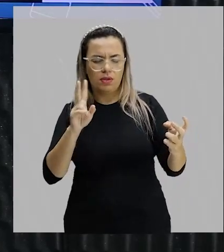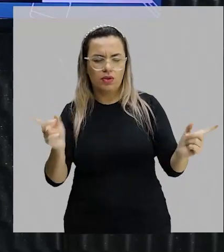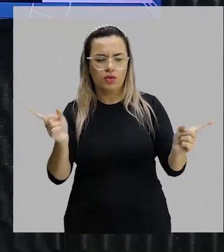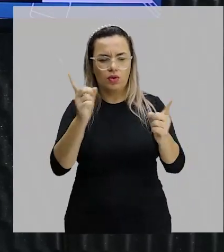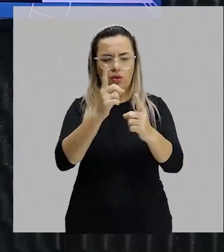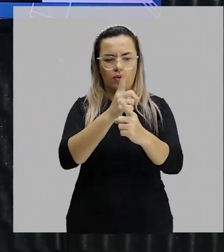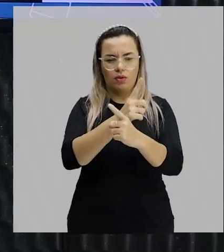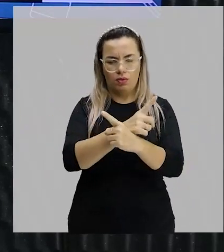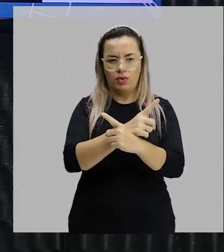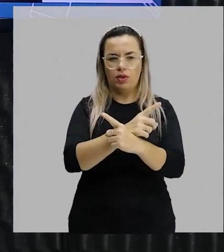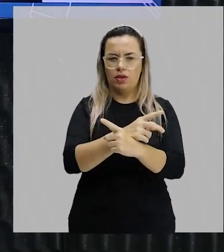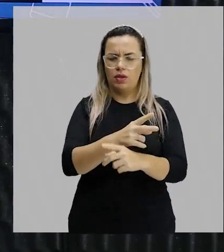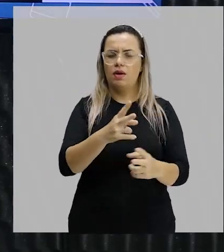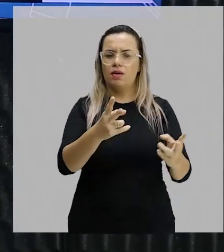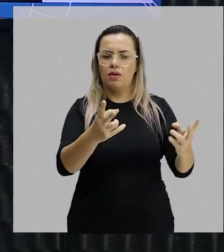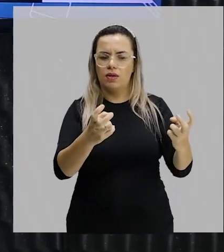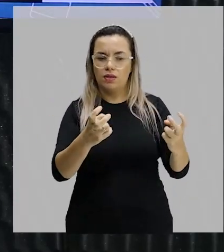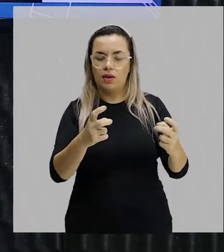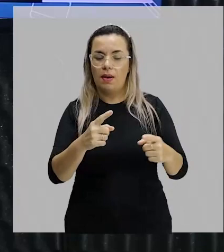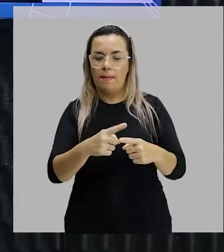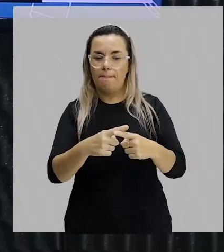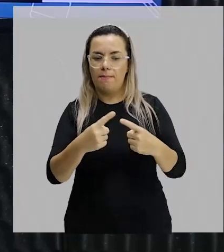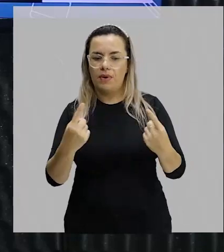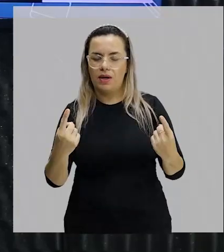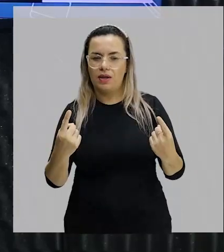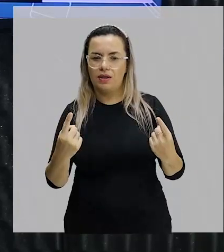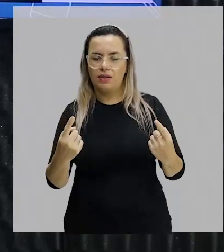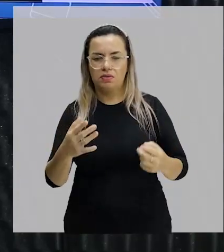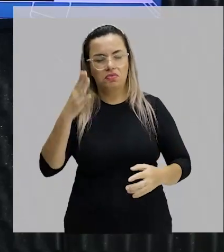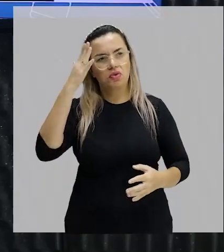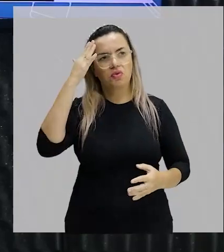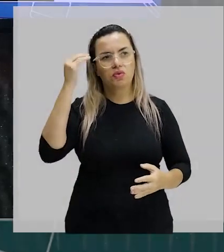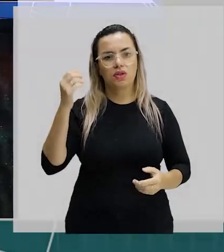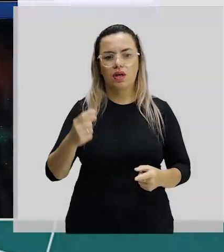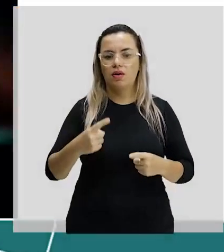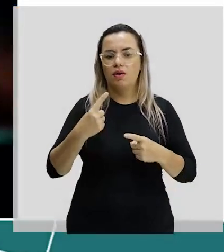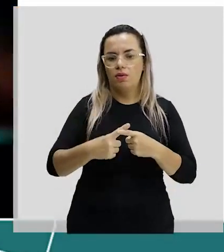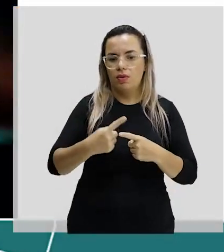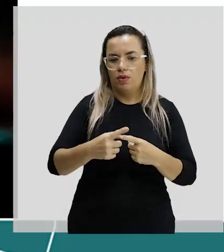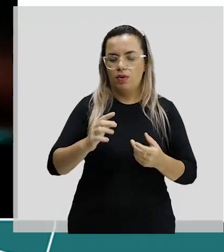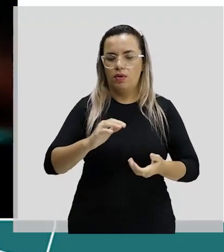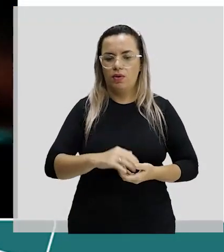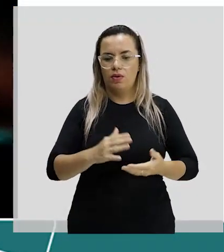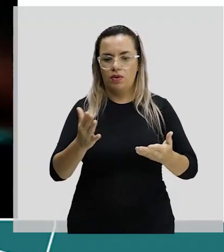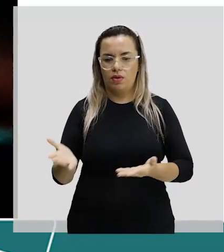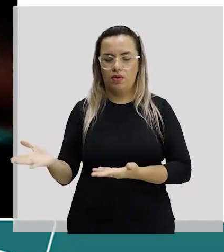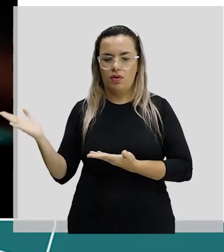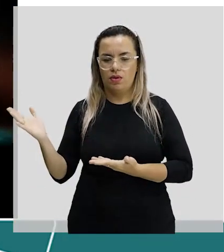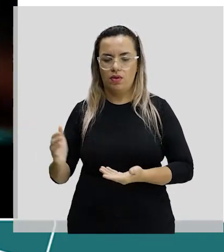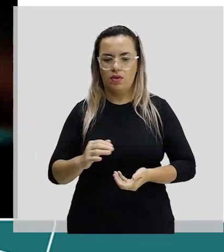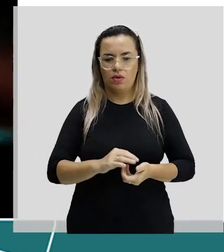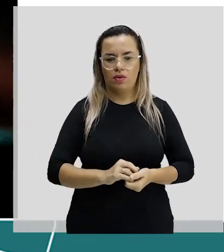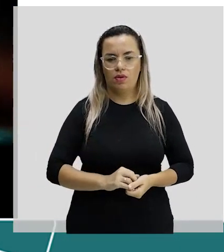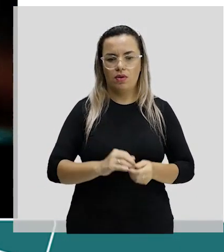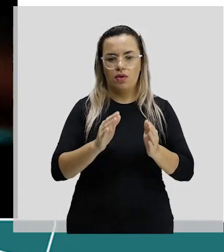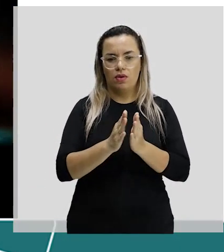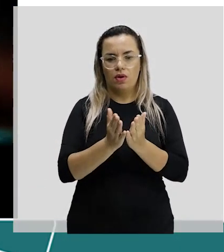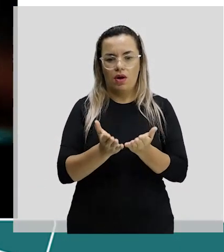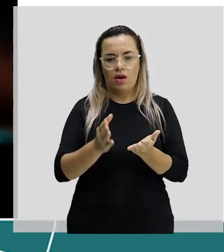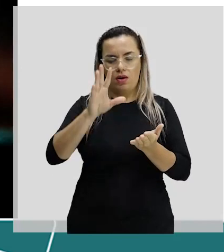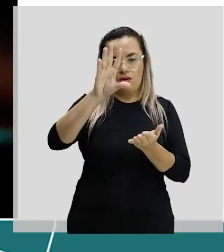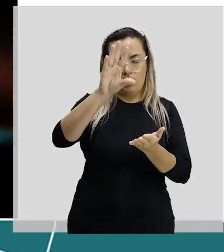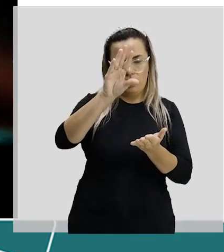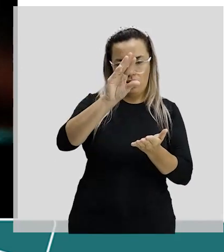antagonismo, porque os figurinos falam antes sem a gente se dar conta. Álbum de família, todos os figurinos são